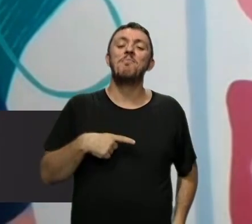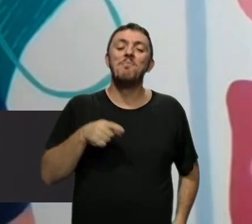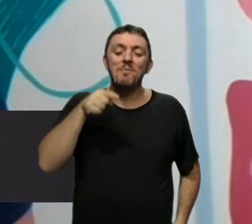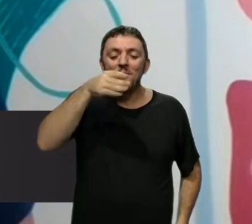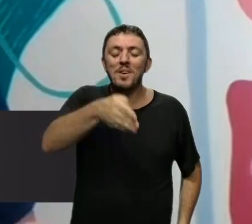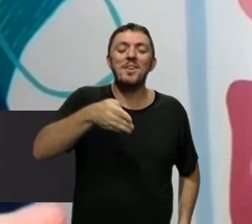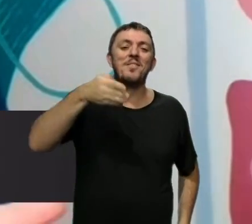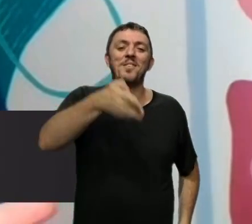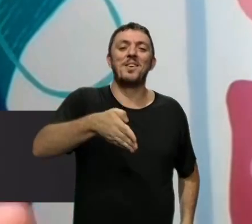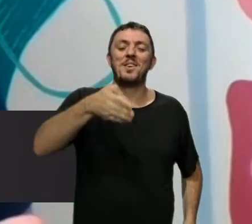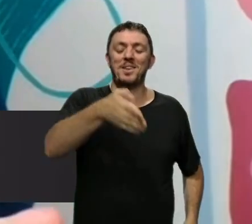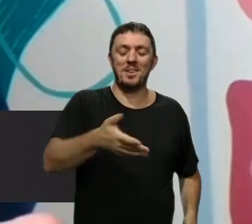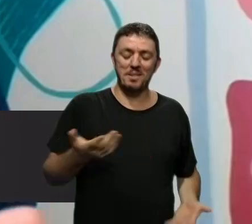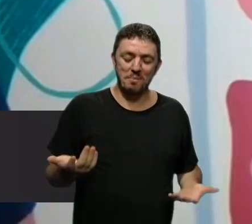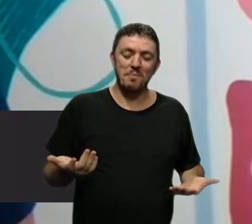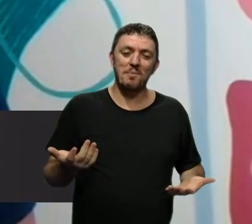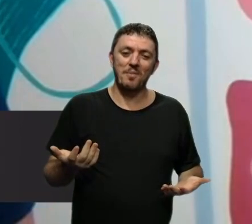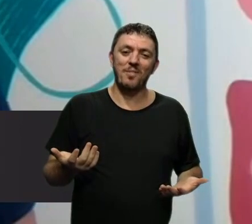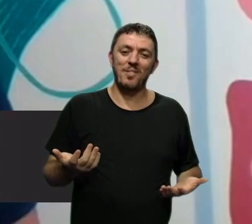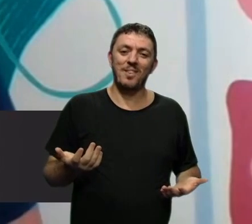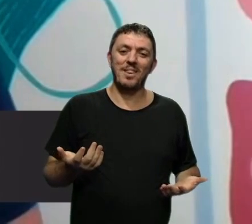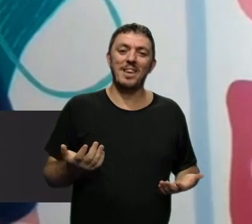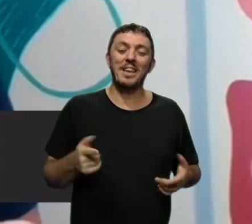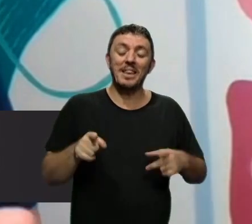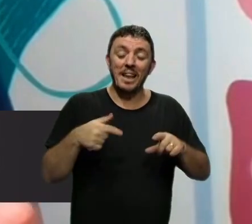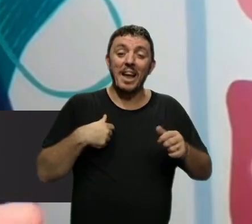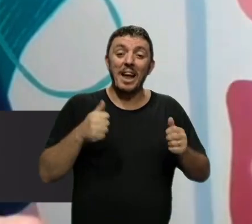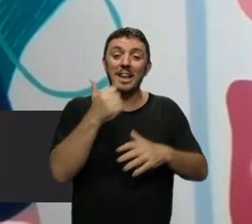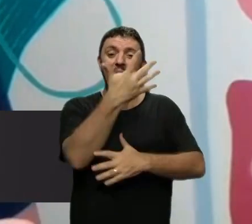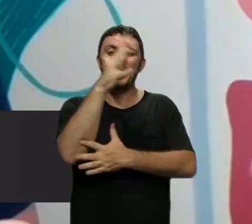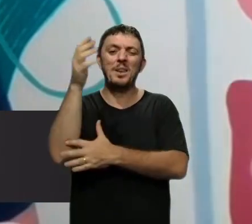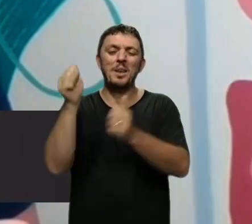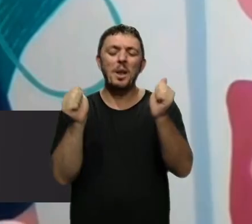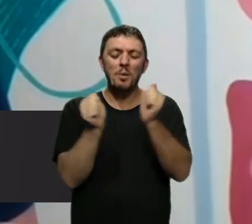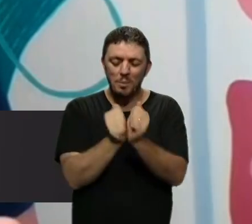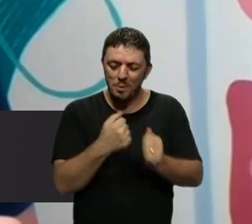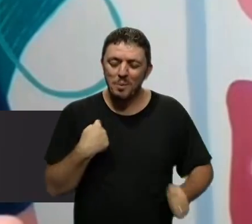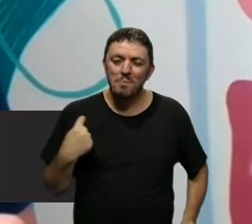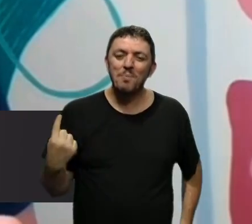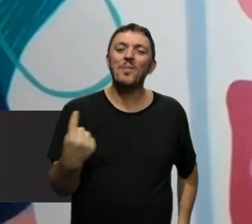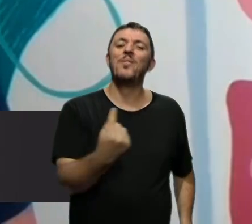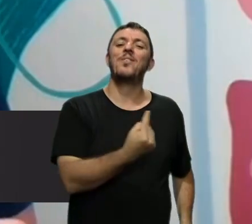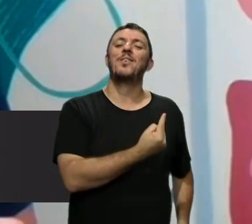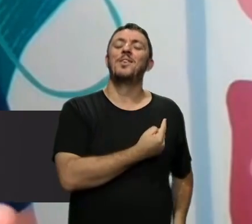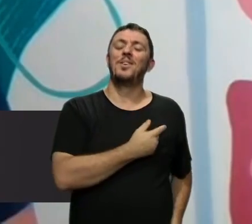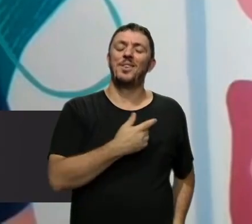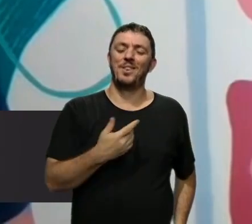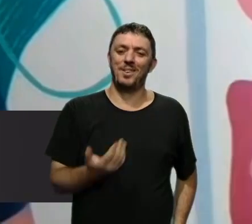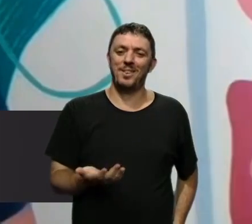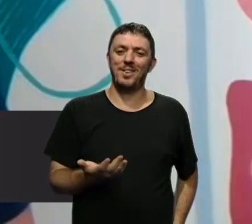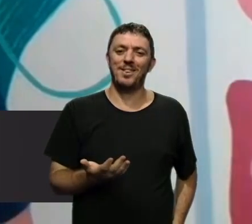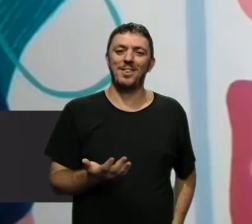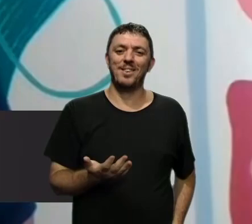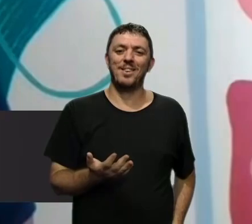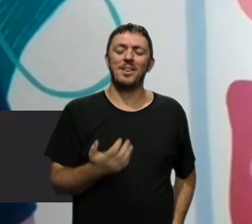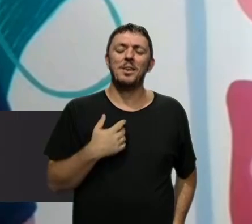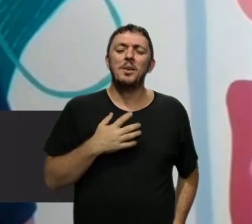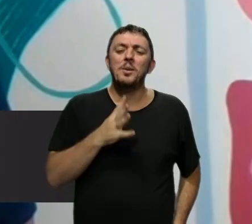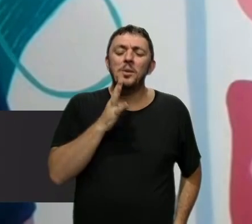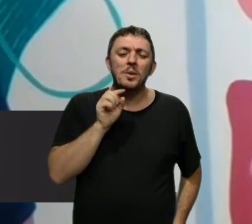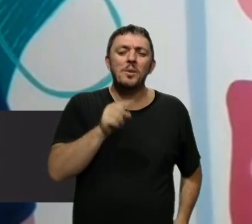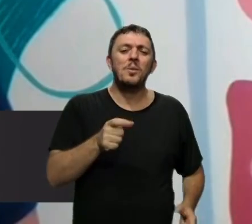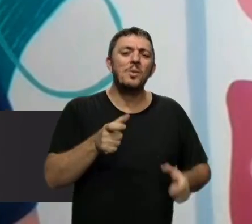que pulsa no nosso entorno, é a gente reconhecer esse lugar a cada dia que está